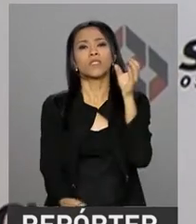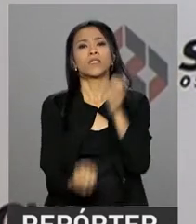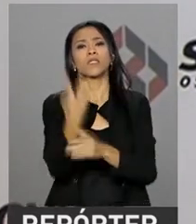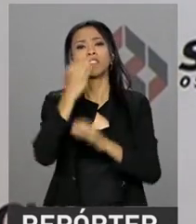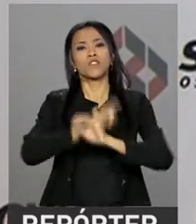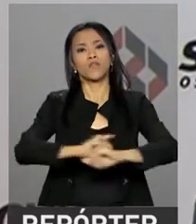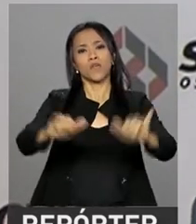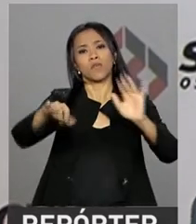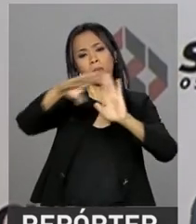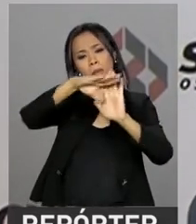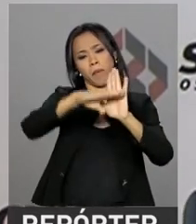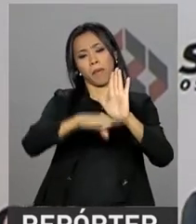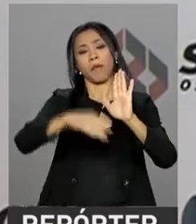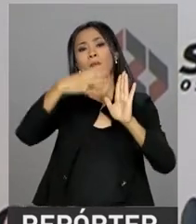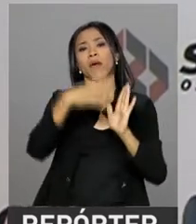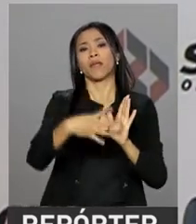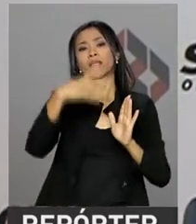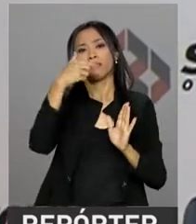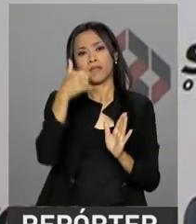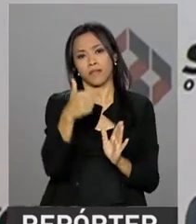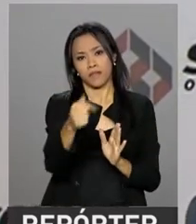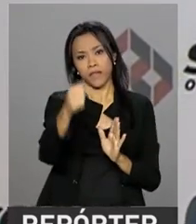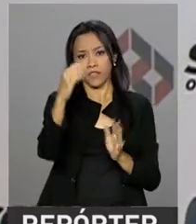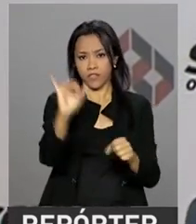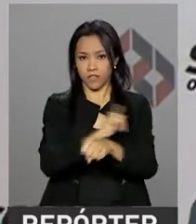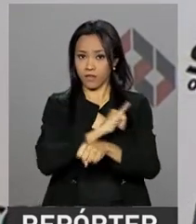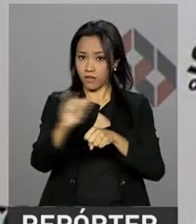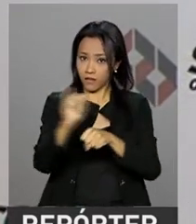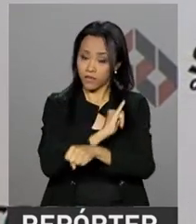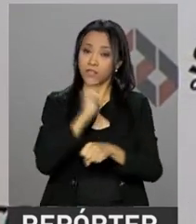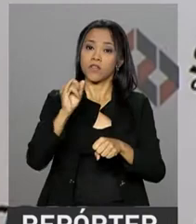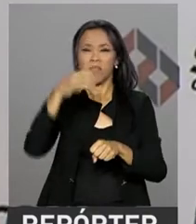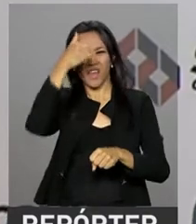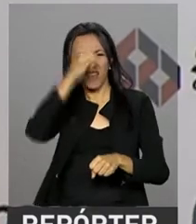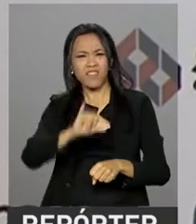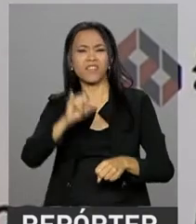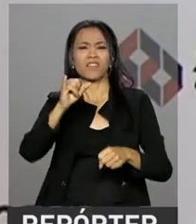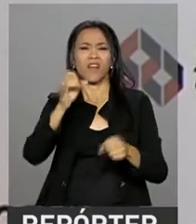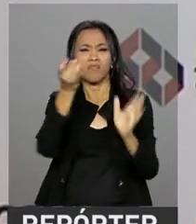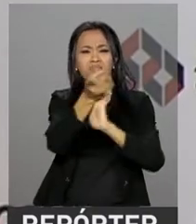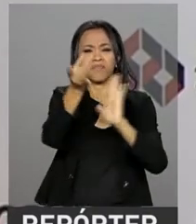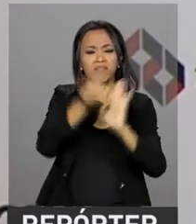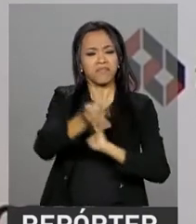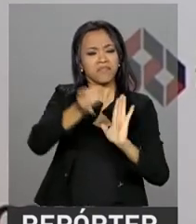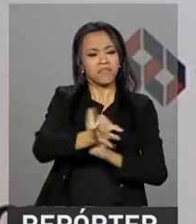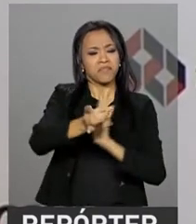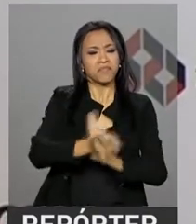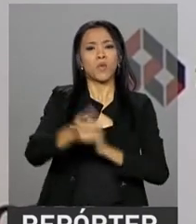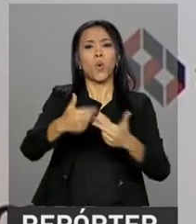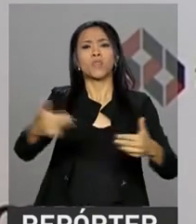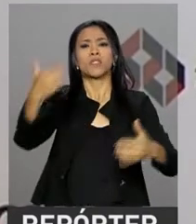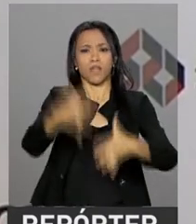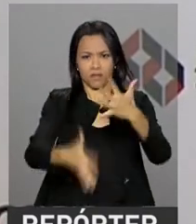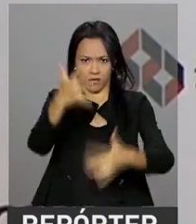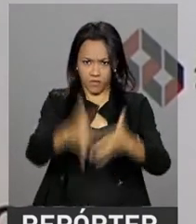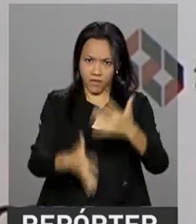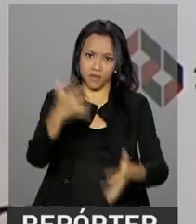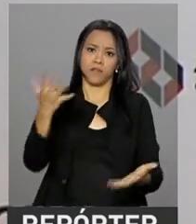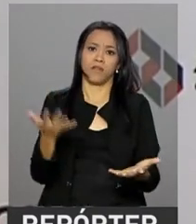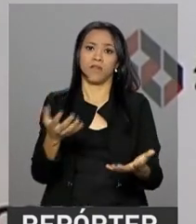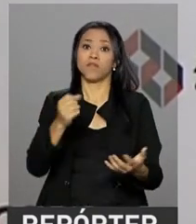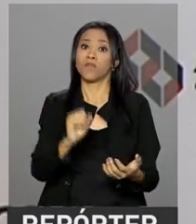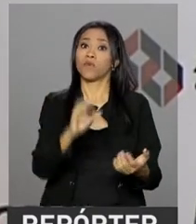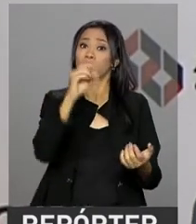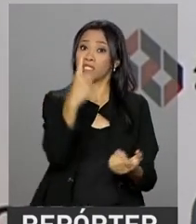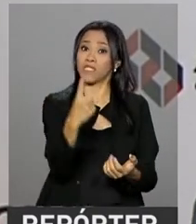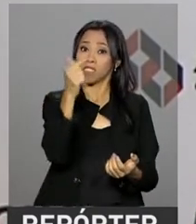desburocratização no sistema MEDIC, no próprio Ministério em si, no INPI, na BDI, na SUFRAMA e no IMETRO.